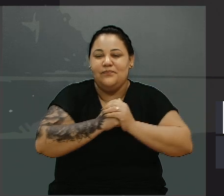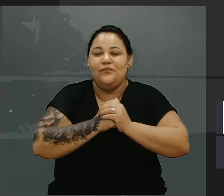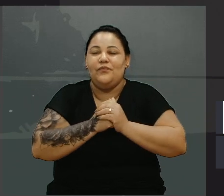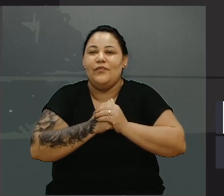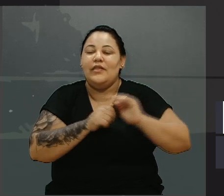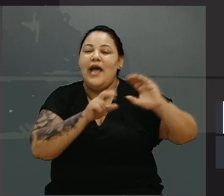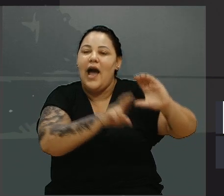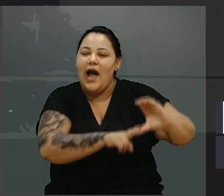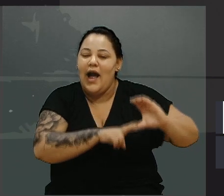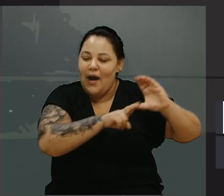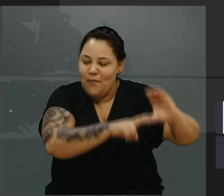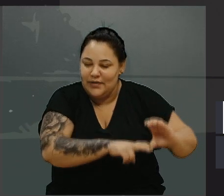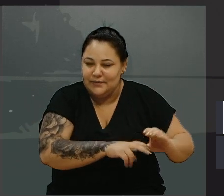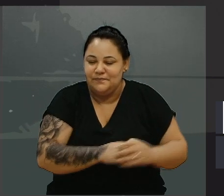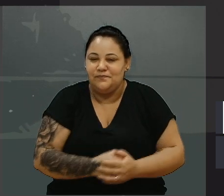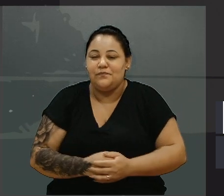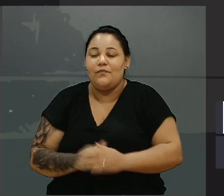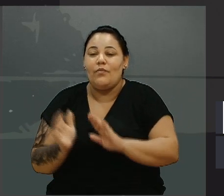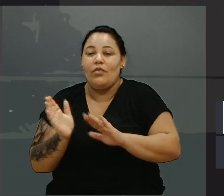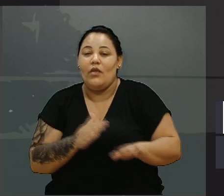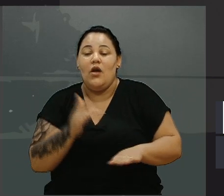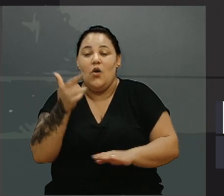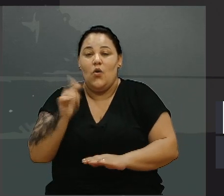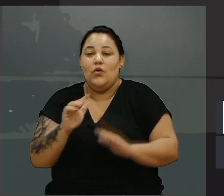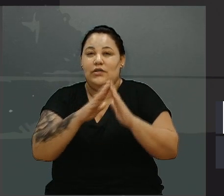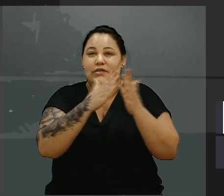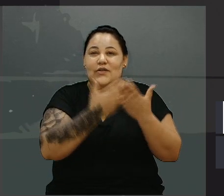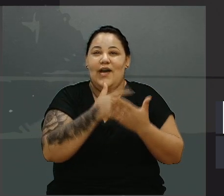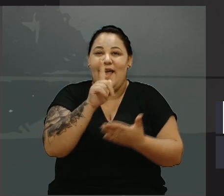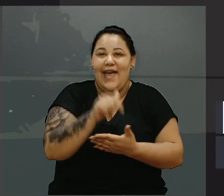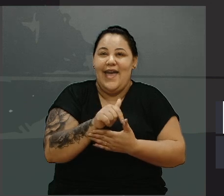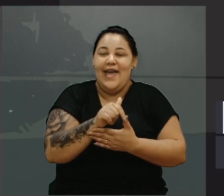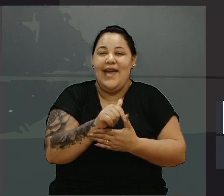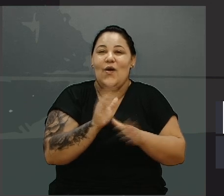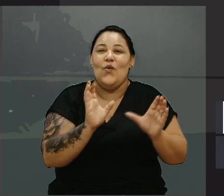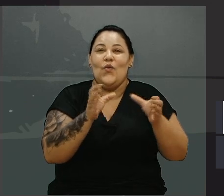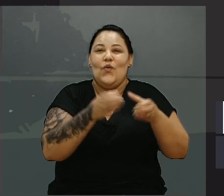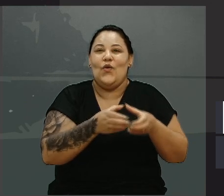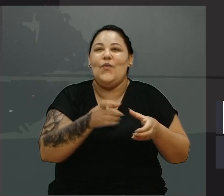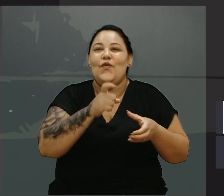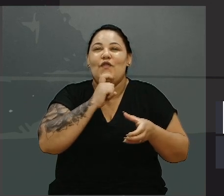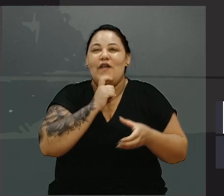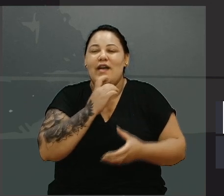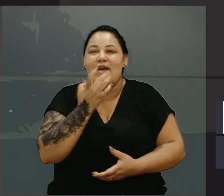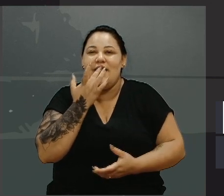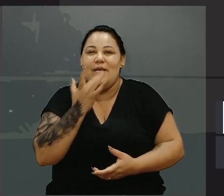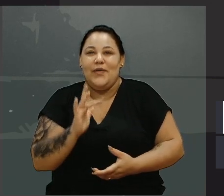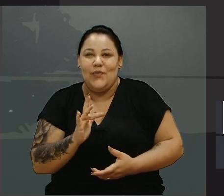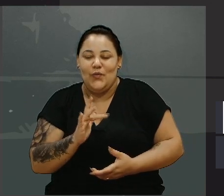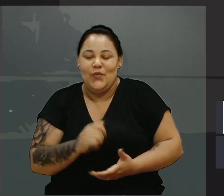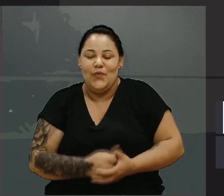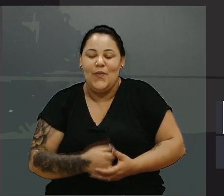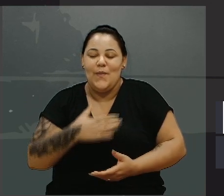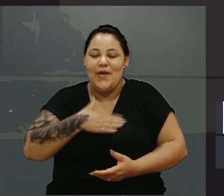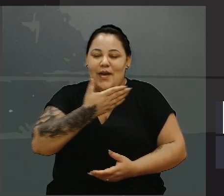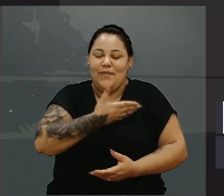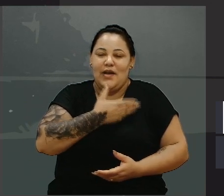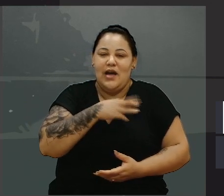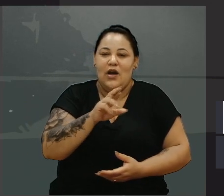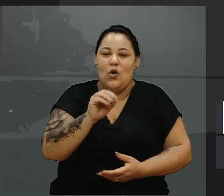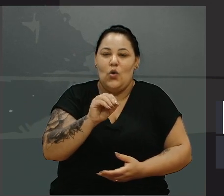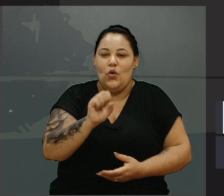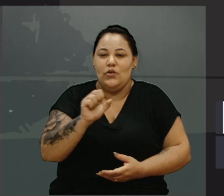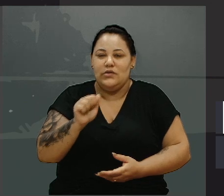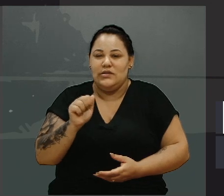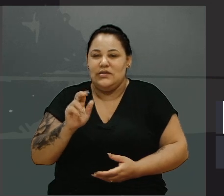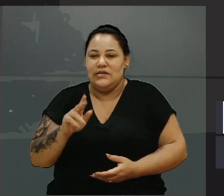Uma outra escola de samba que nós temos é a Nação Verde e Branco, da minha amiga Rosaura. A Nação Verde e Branco